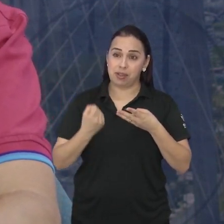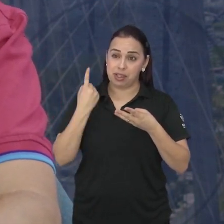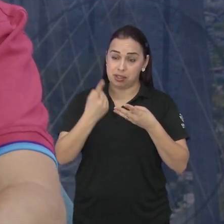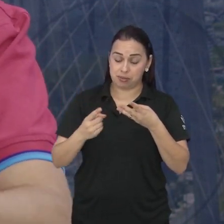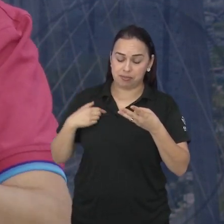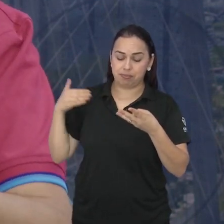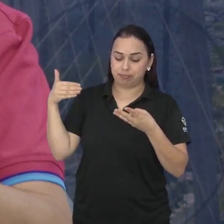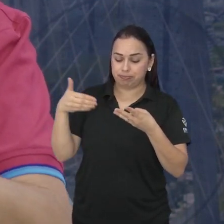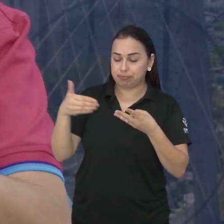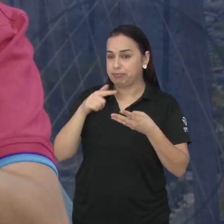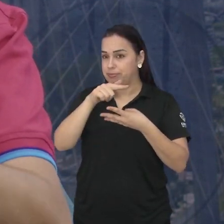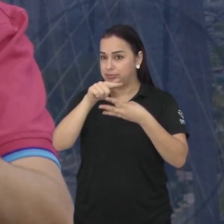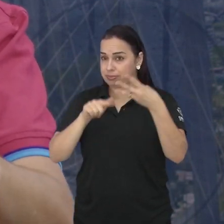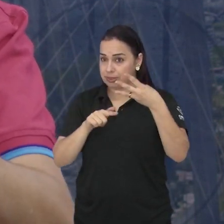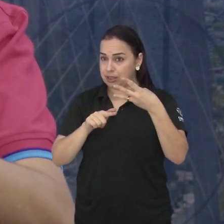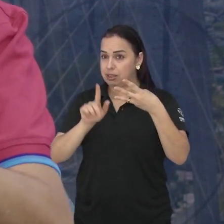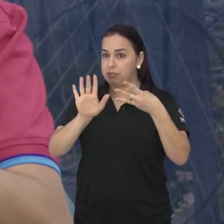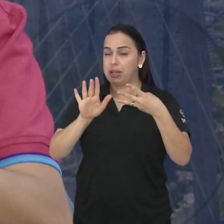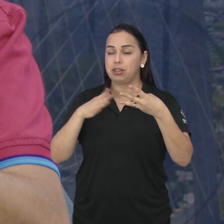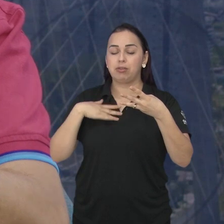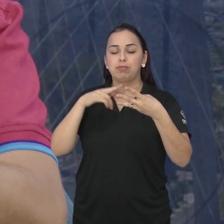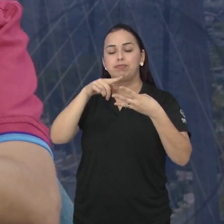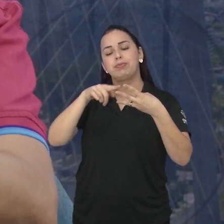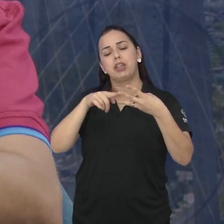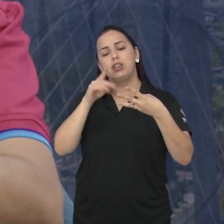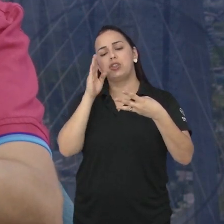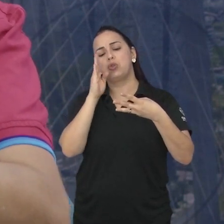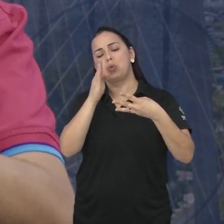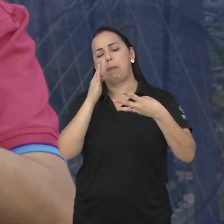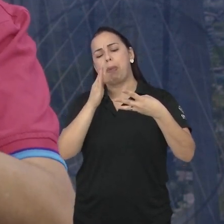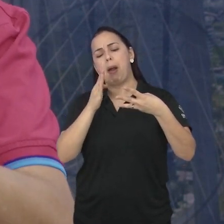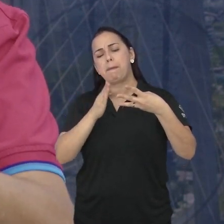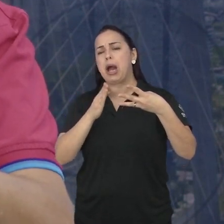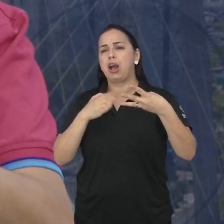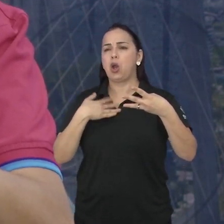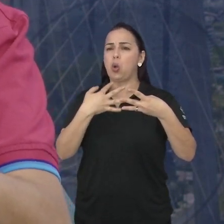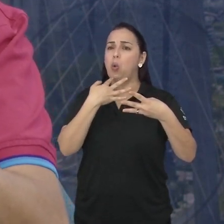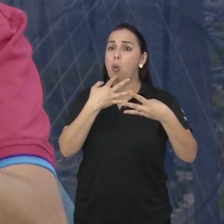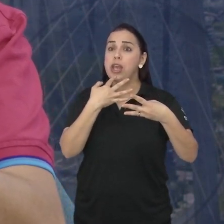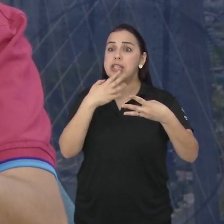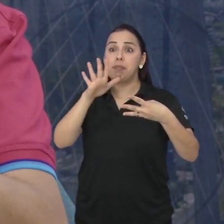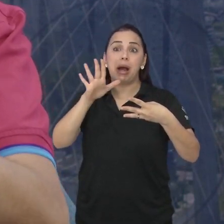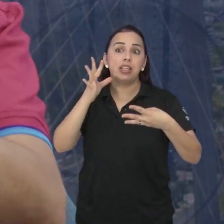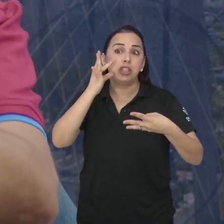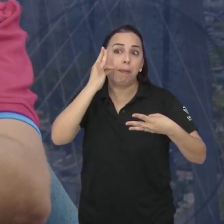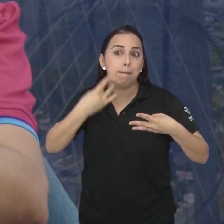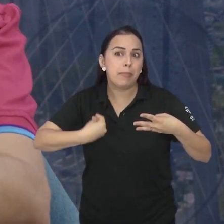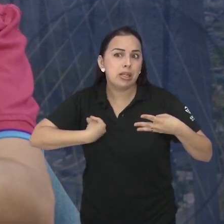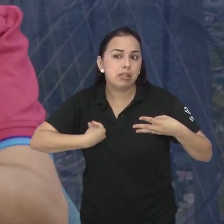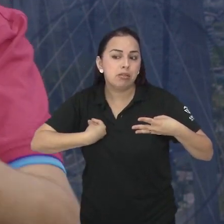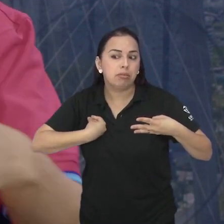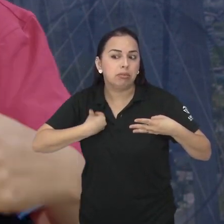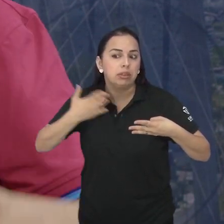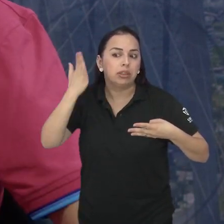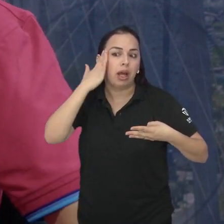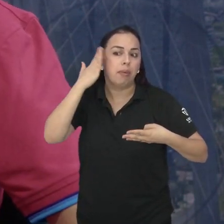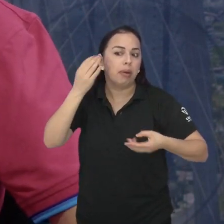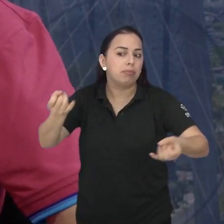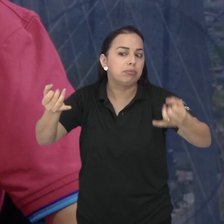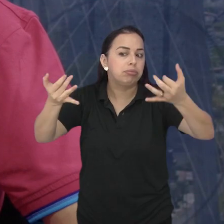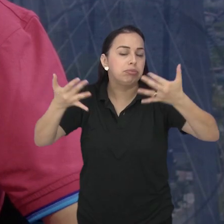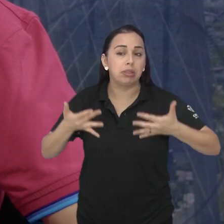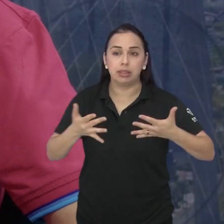rua. E estes são aspectos que a gente vai descobrindo, conhecendo cada vez mais de perto a realidade